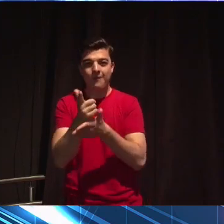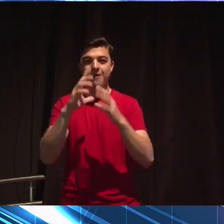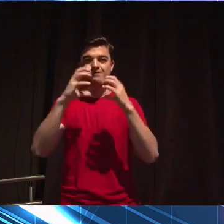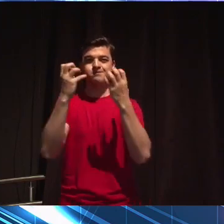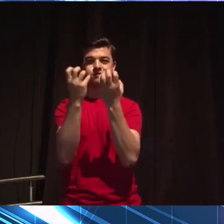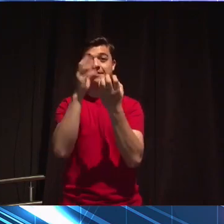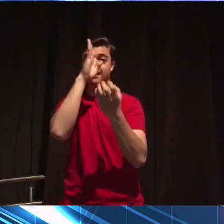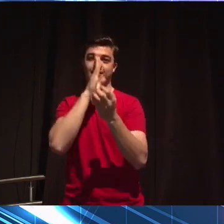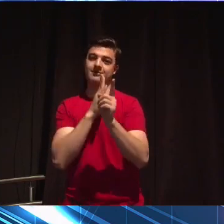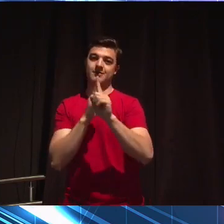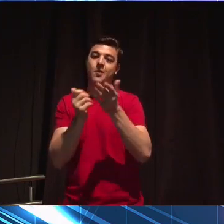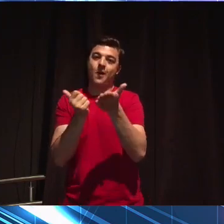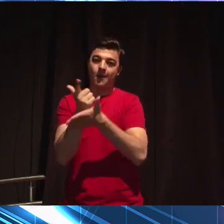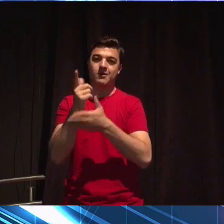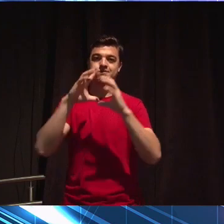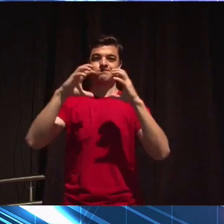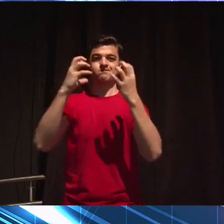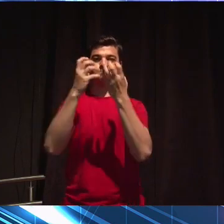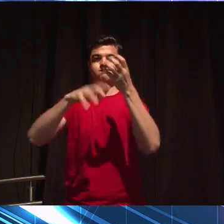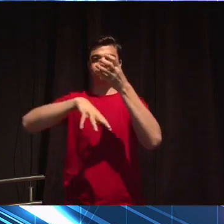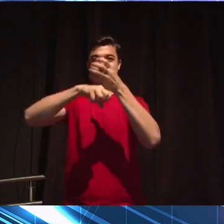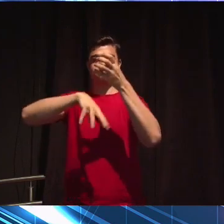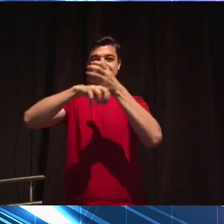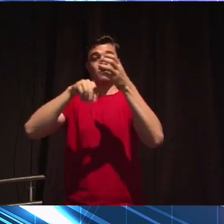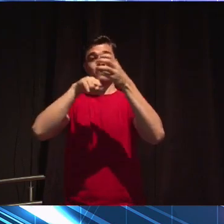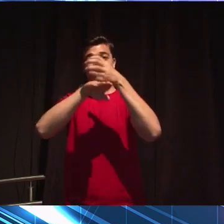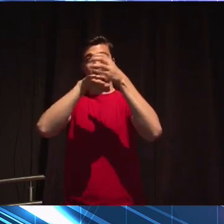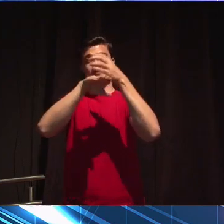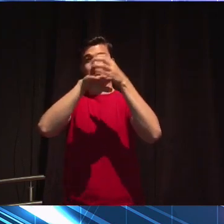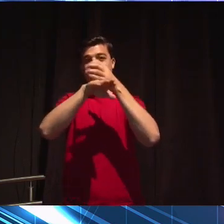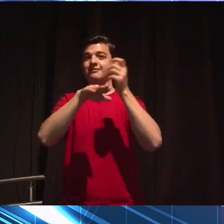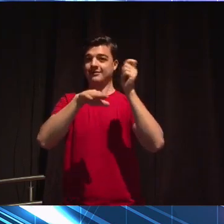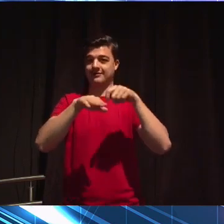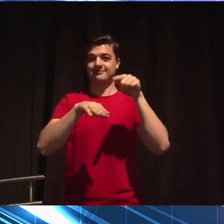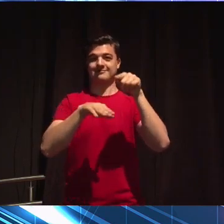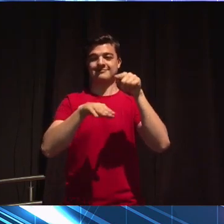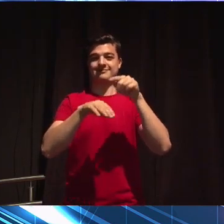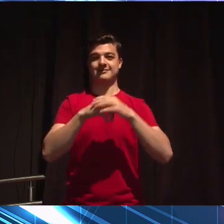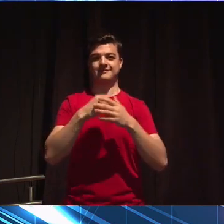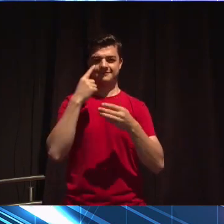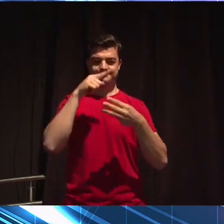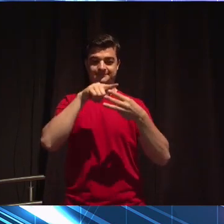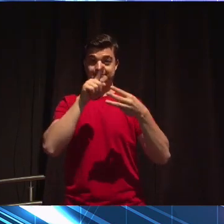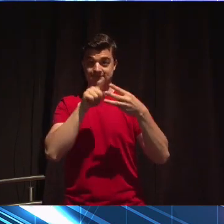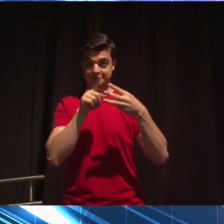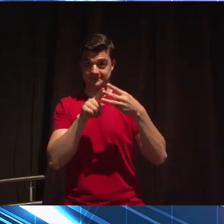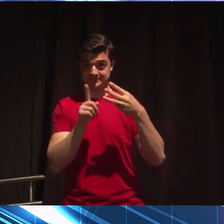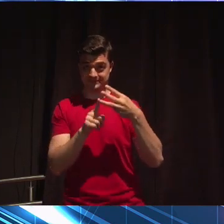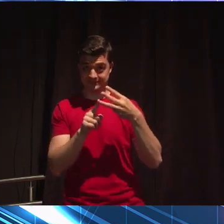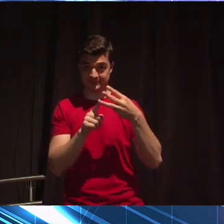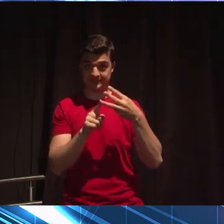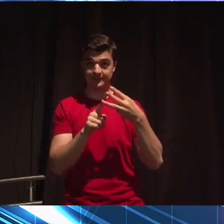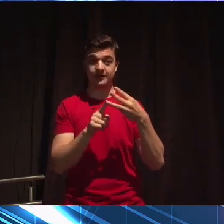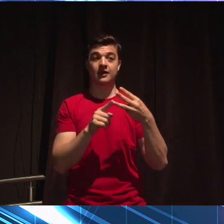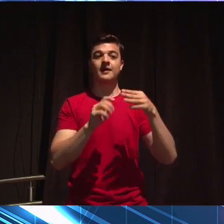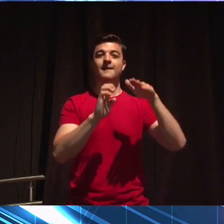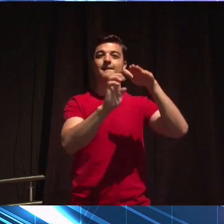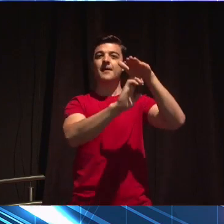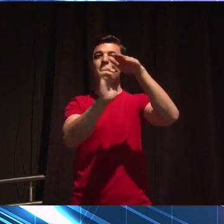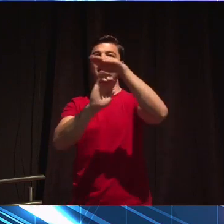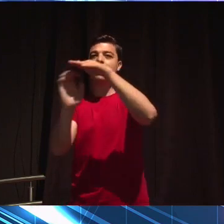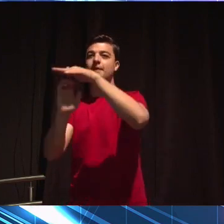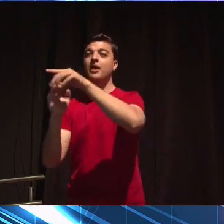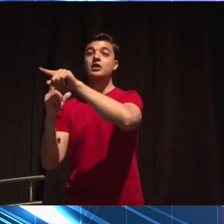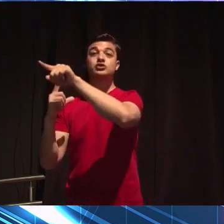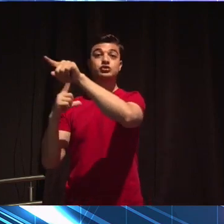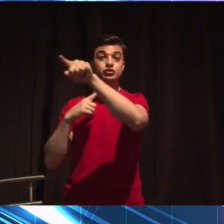Mas nós temos aqui processamento, armazenamento e conectividade. Essas são as 3 características que se percebem em qualquer modelo de negócios